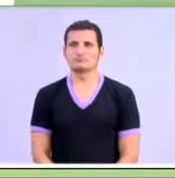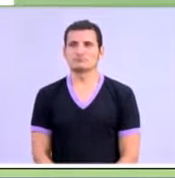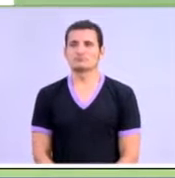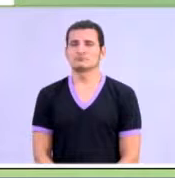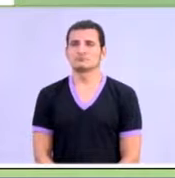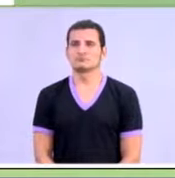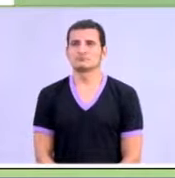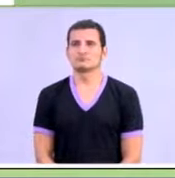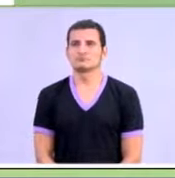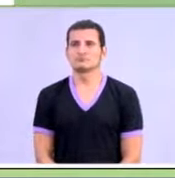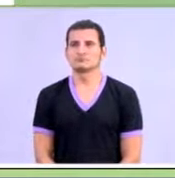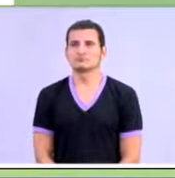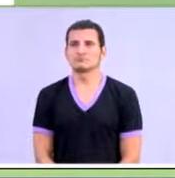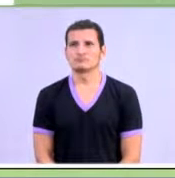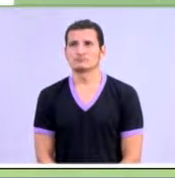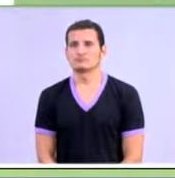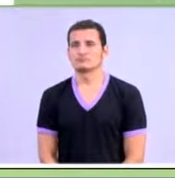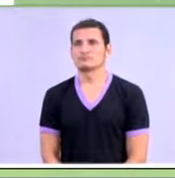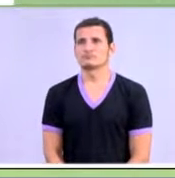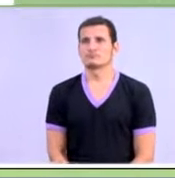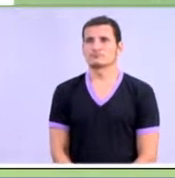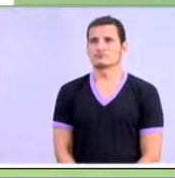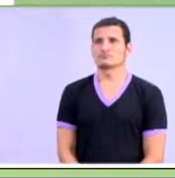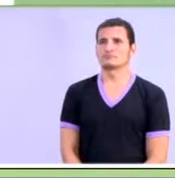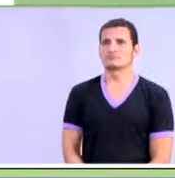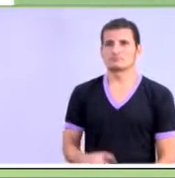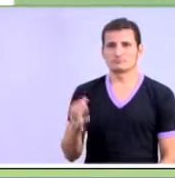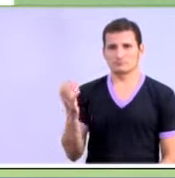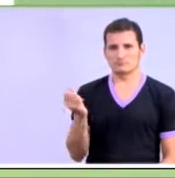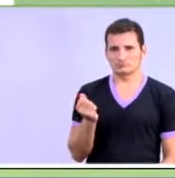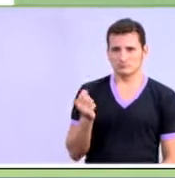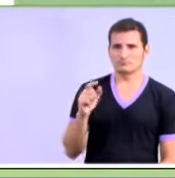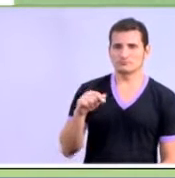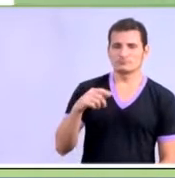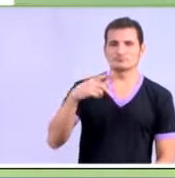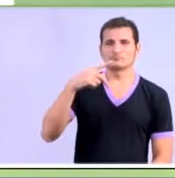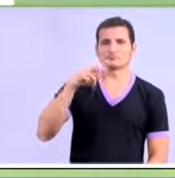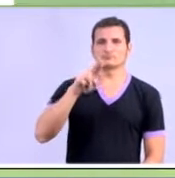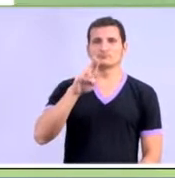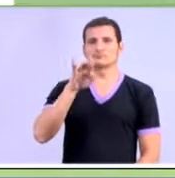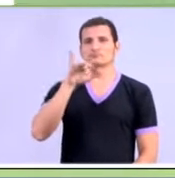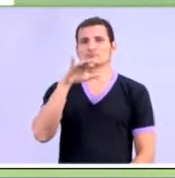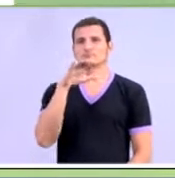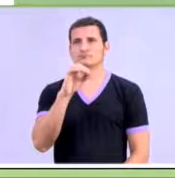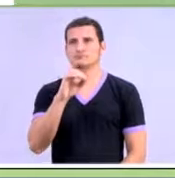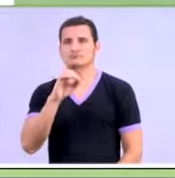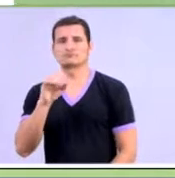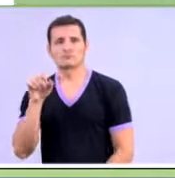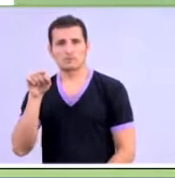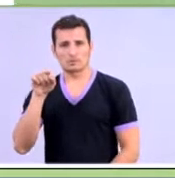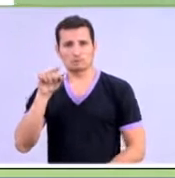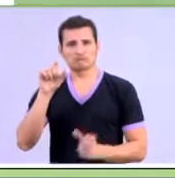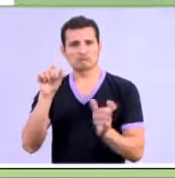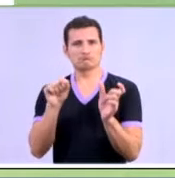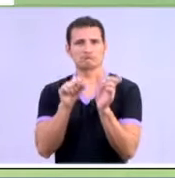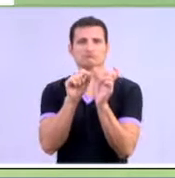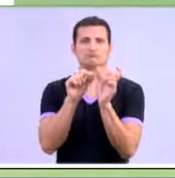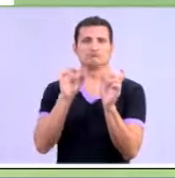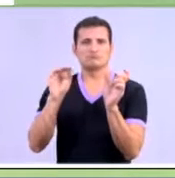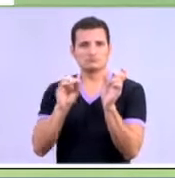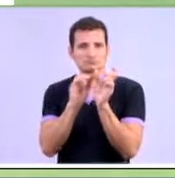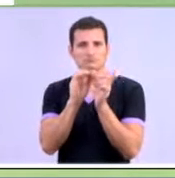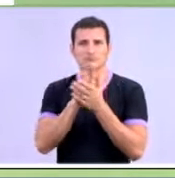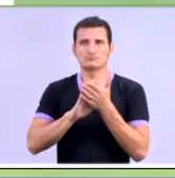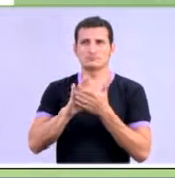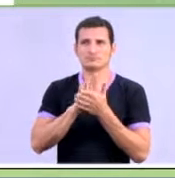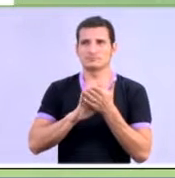definiu o sacar? Sacar é o método público que não retorna nada, o nome do método é sacar, abre e